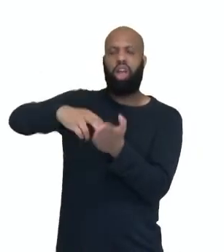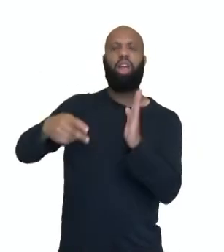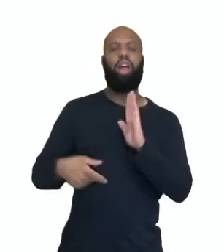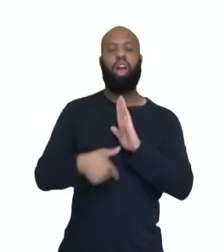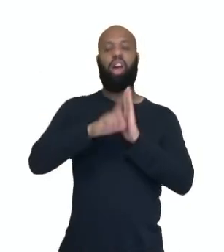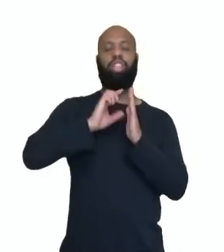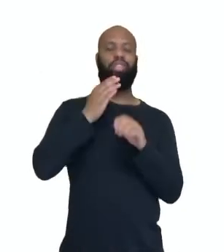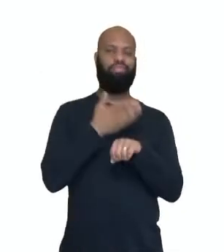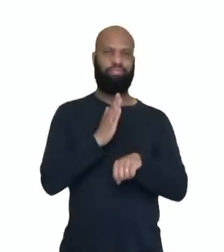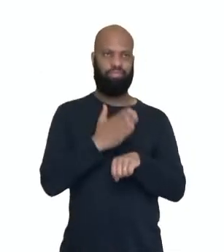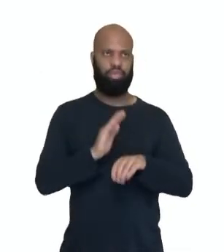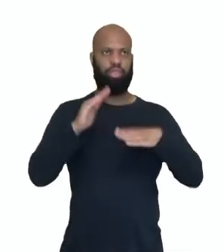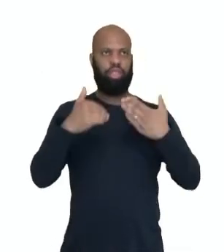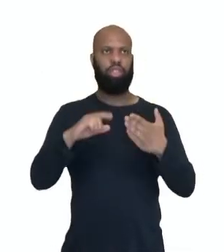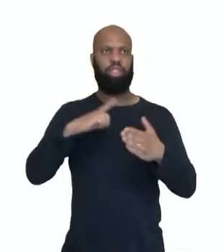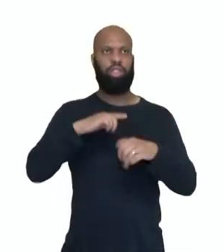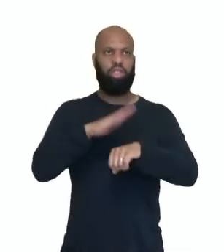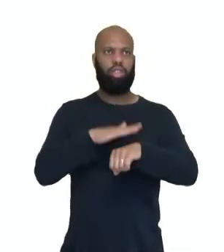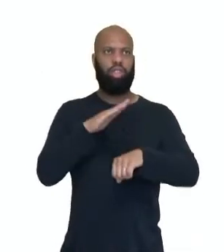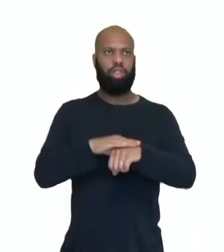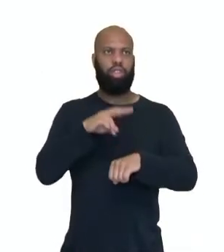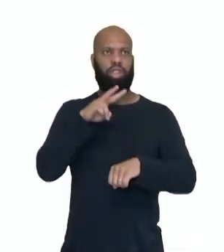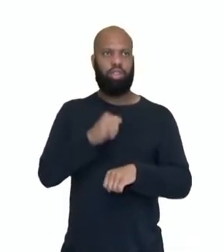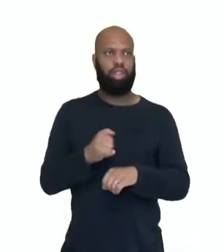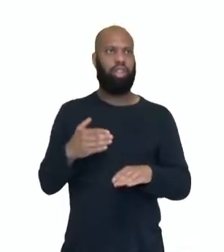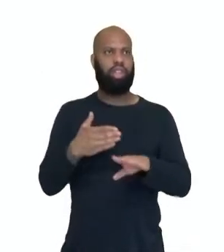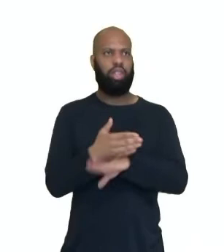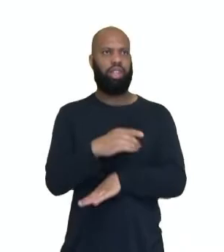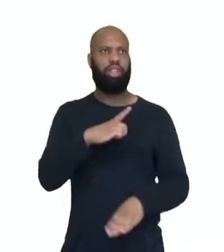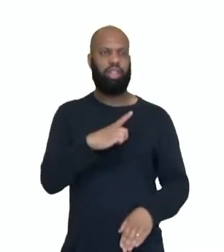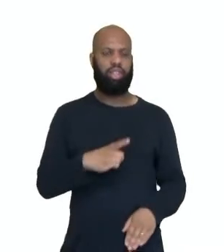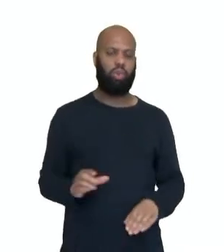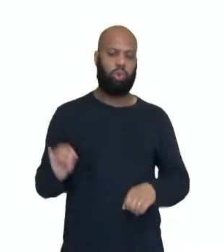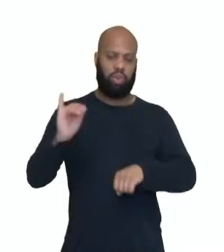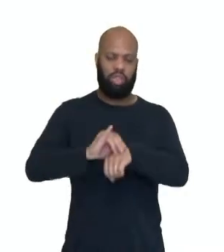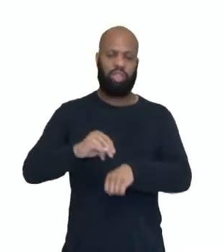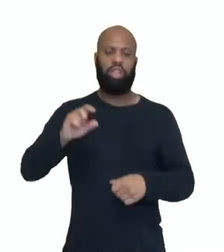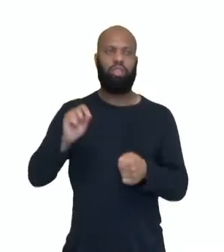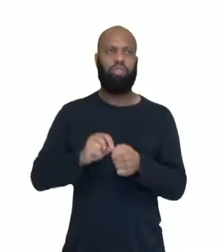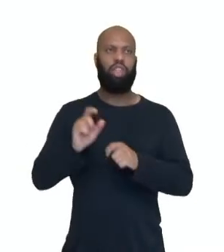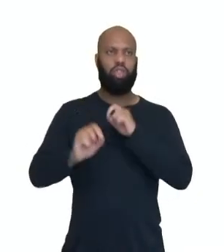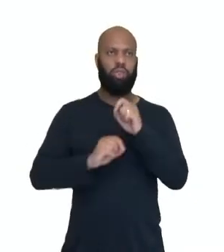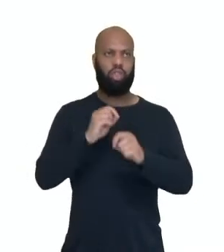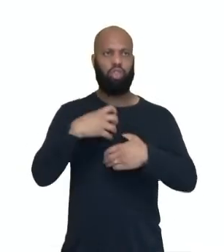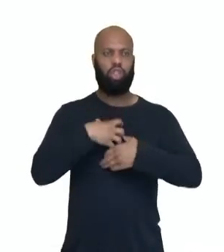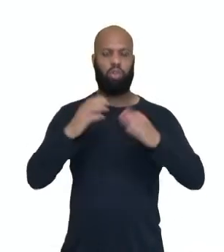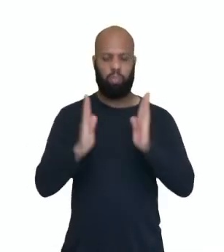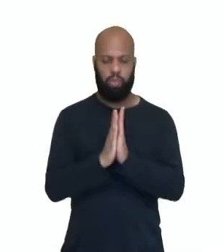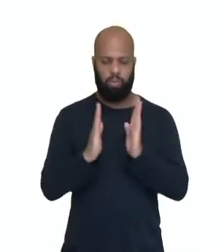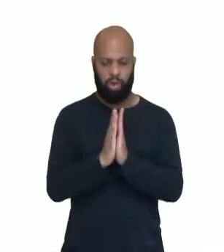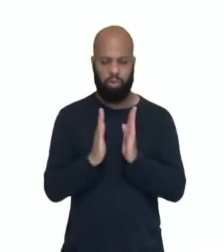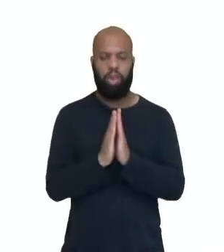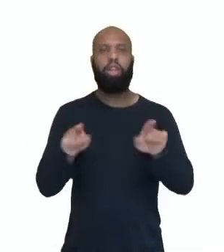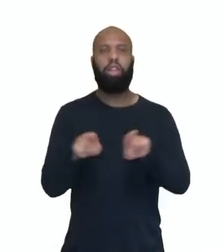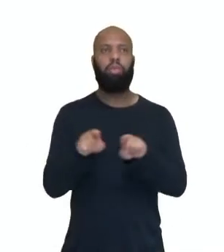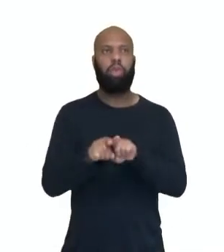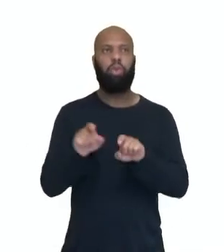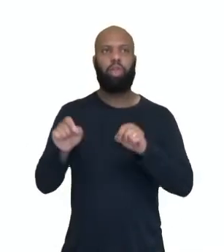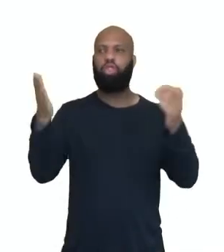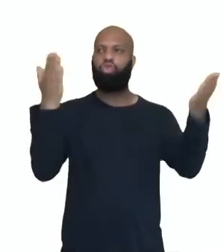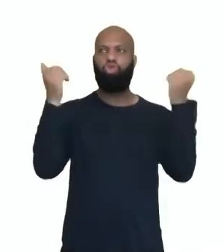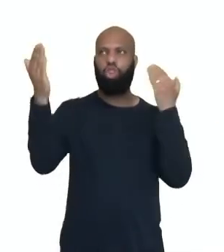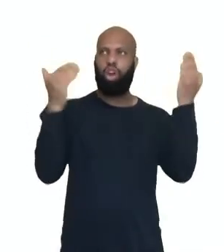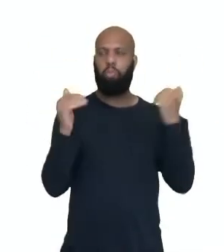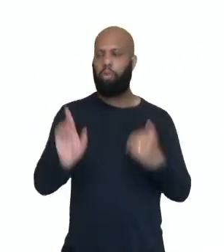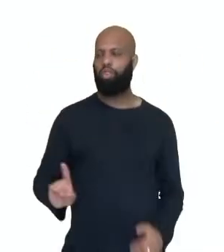na entrada, os lutadores tomam o centro da arena, fazem reverência batendo palmas e invocando a presença